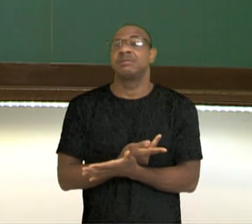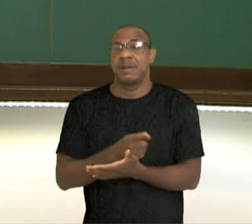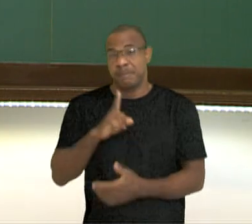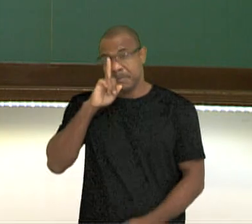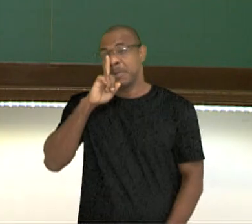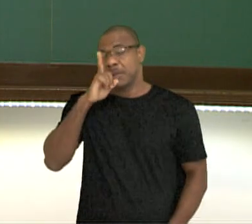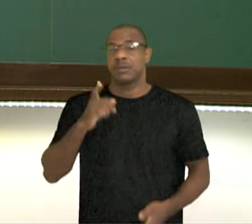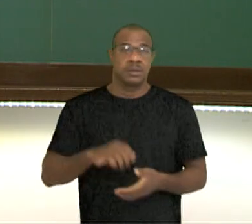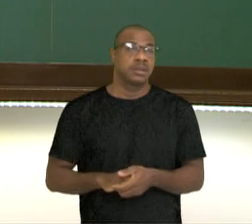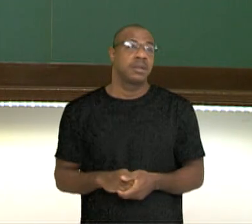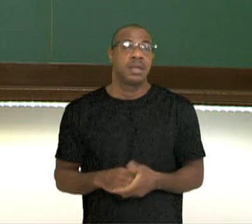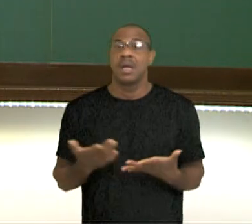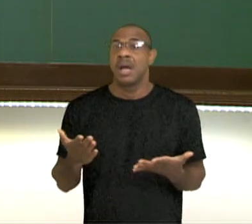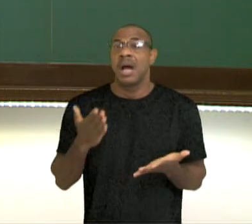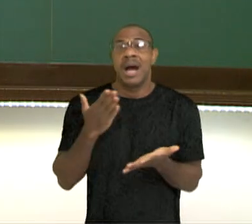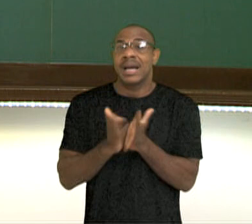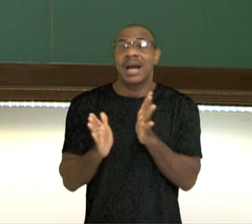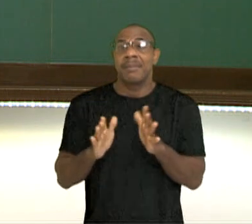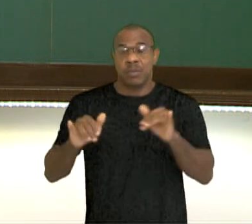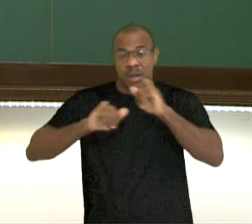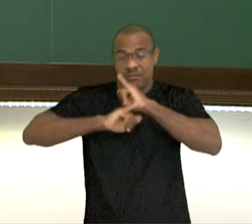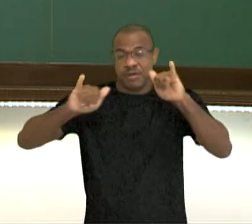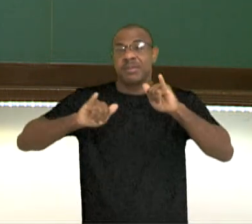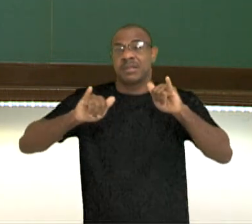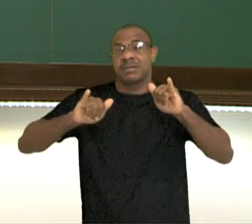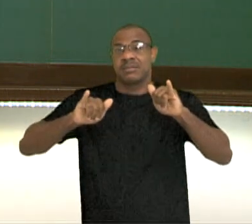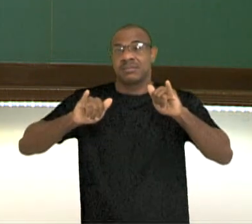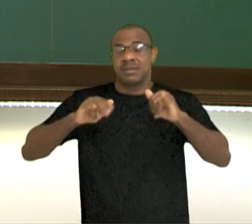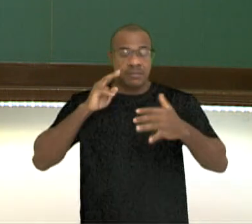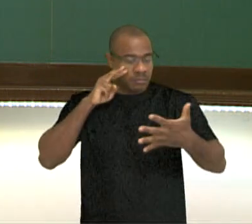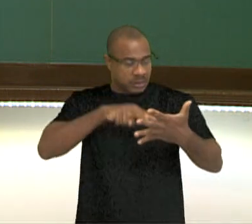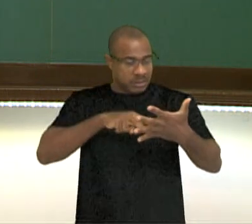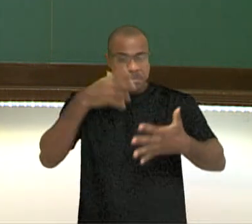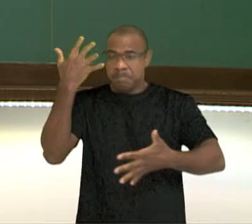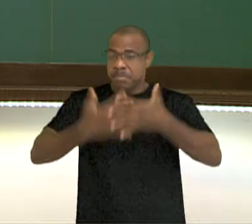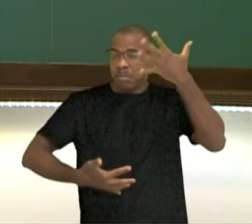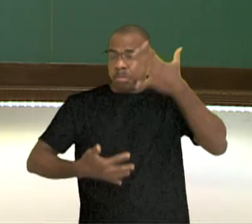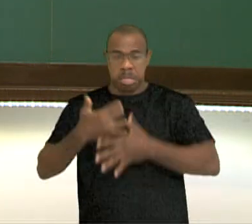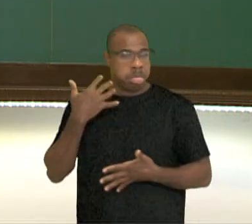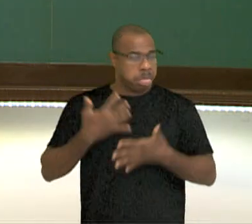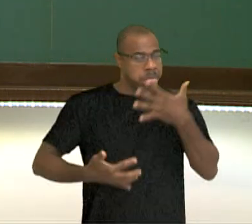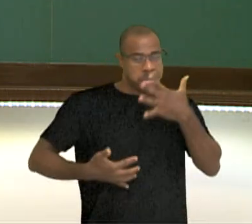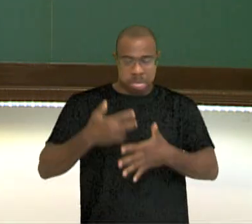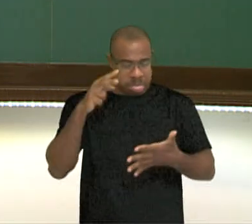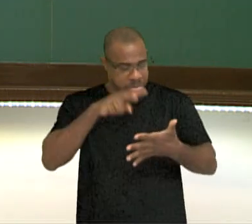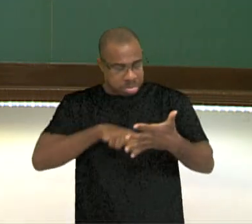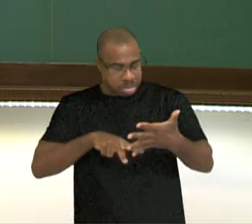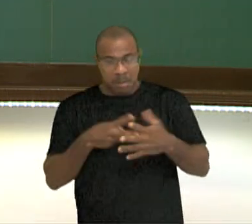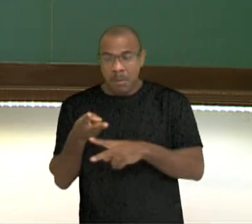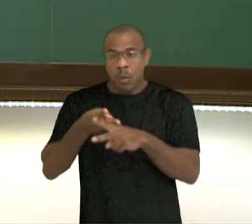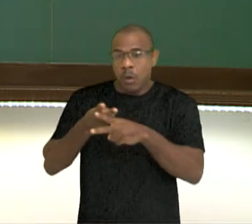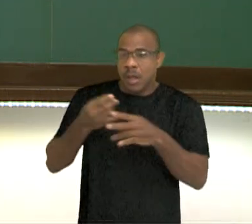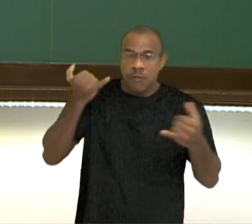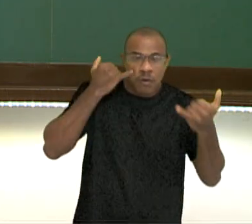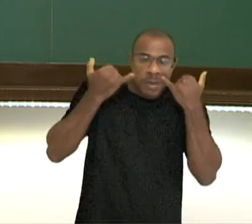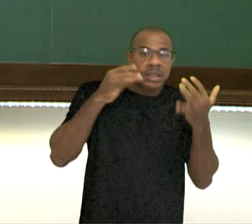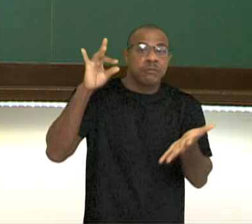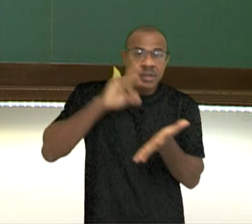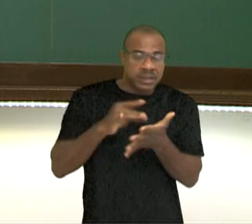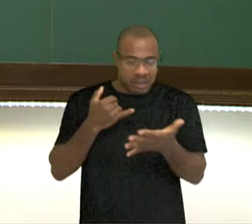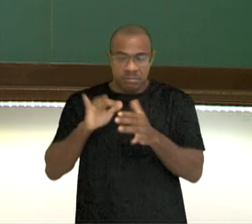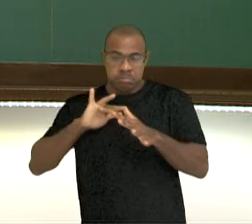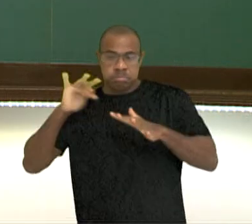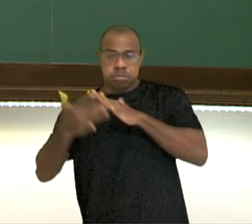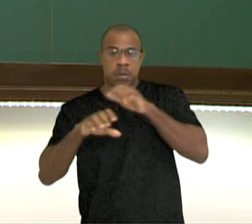ela acaba com a notícia, ela deixa você perdido, porque você está, por vezes, compartilhando numa rede